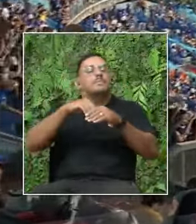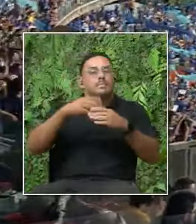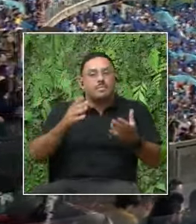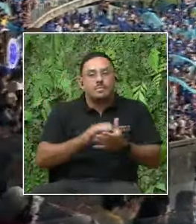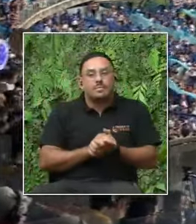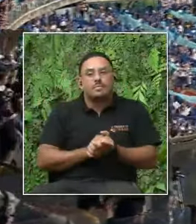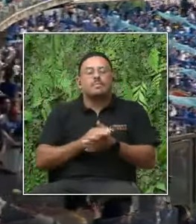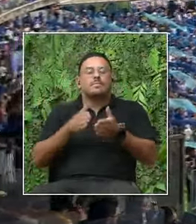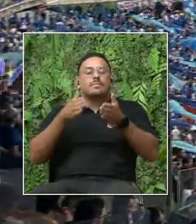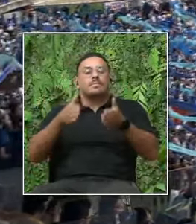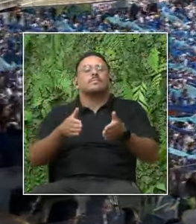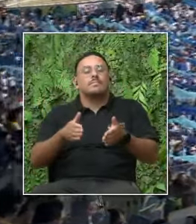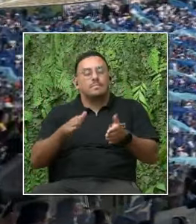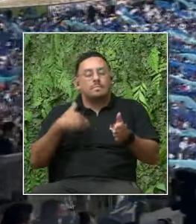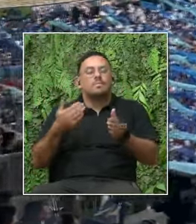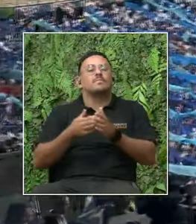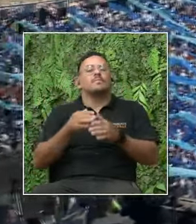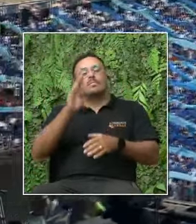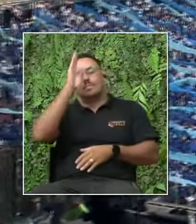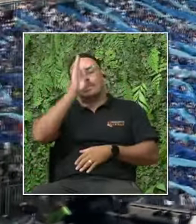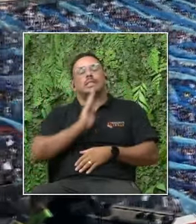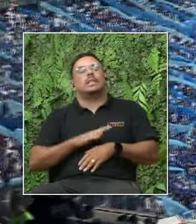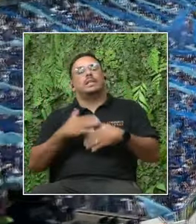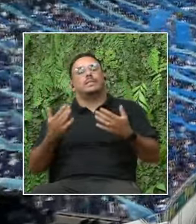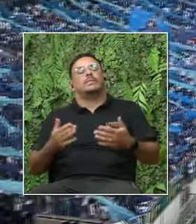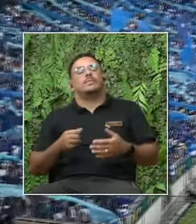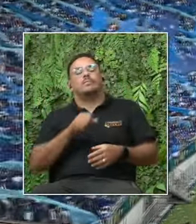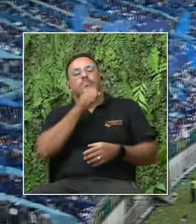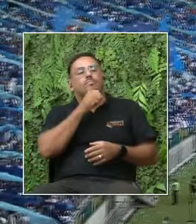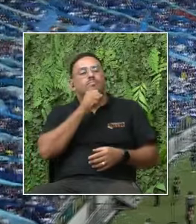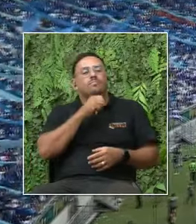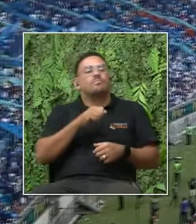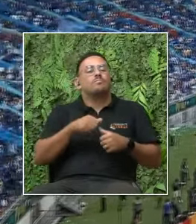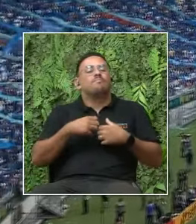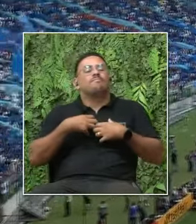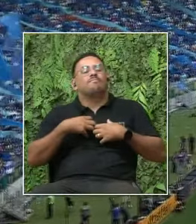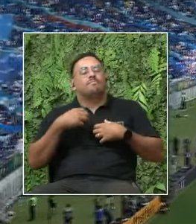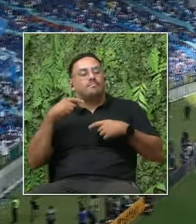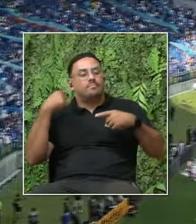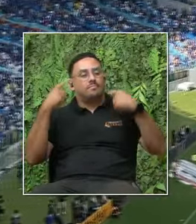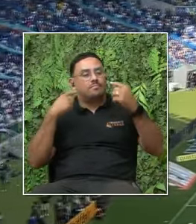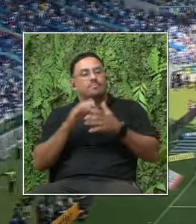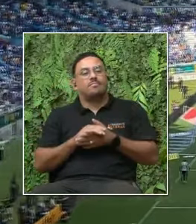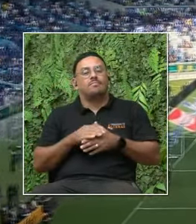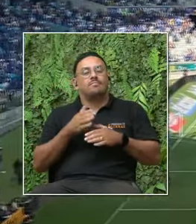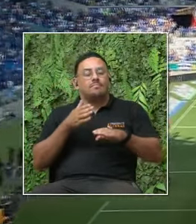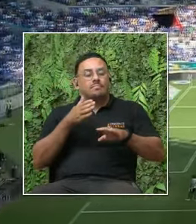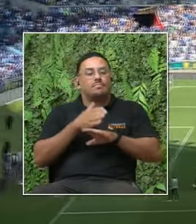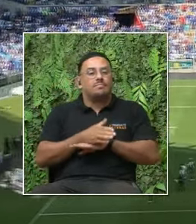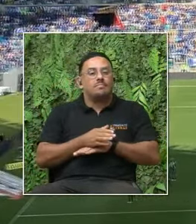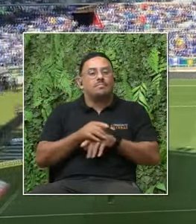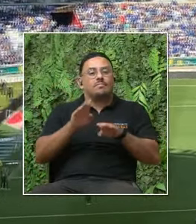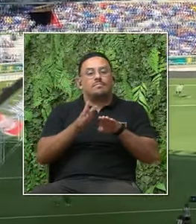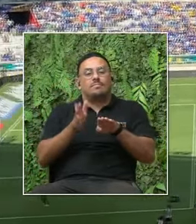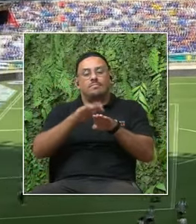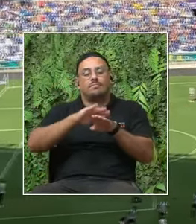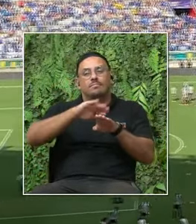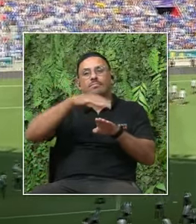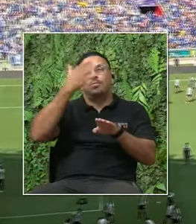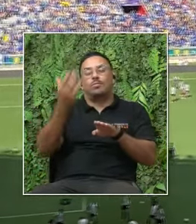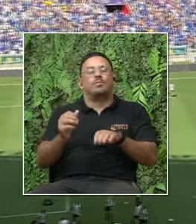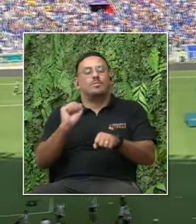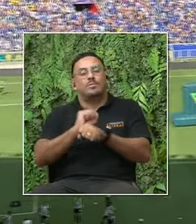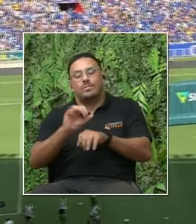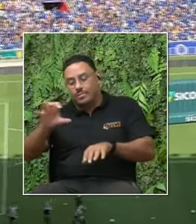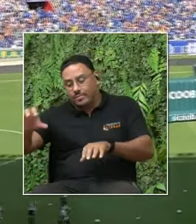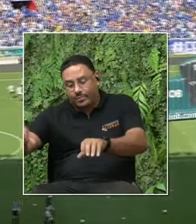Bob chegava aqui entrava todo mundo de graça era uma beleza Meu avô ficava doido filho você precisa ver de vez em quando passava no quebra-mola pulava um menino para fora tinha que